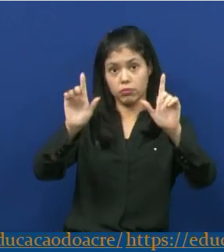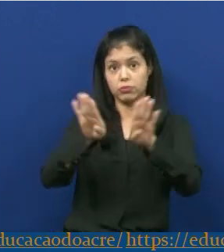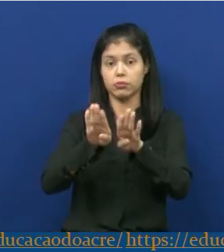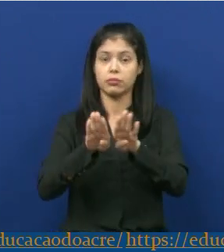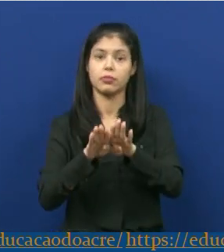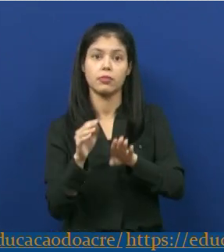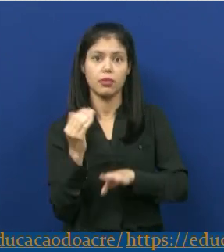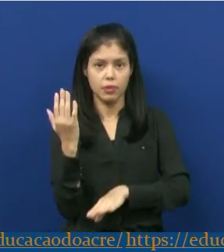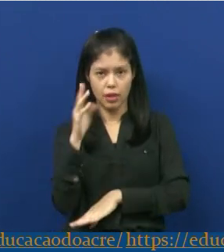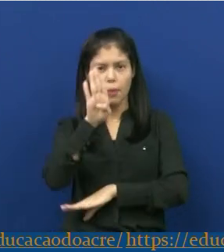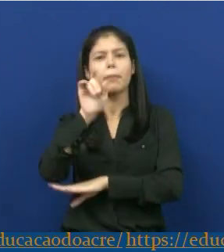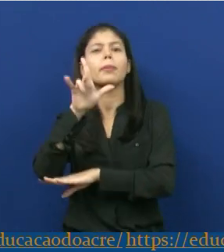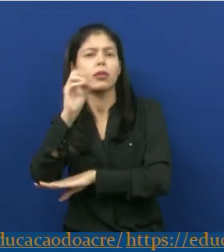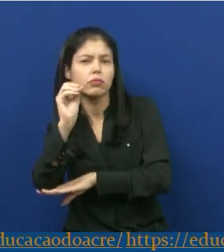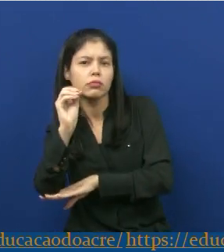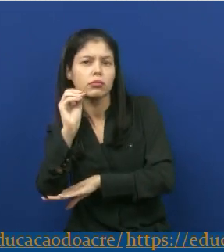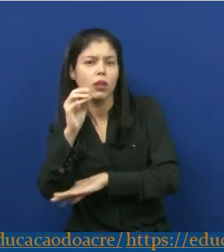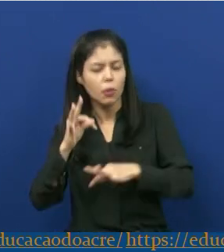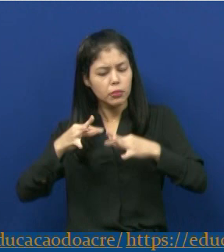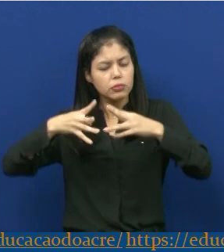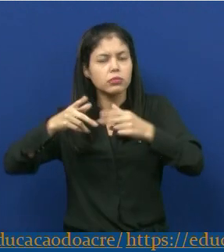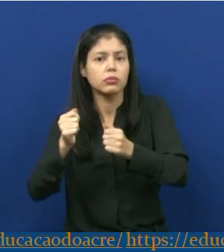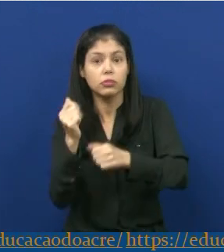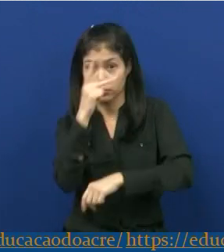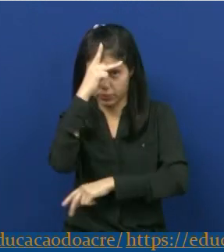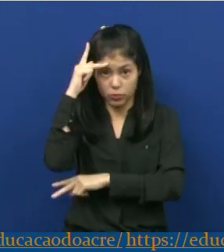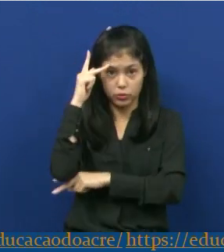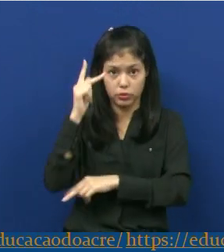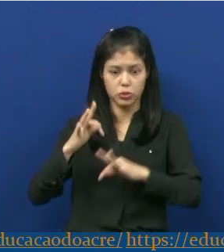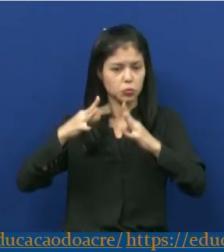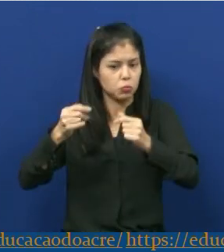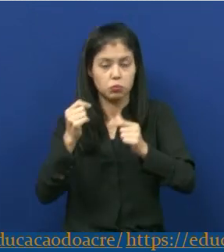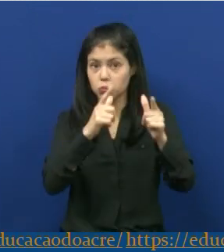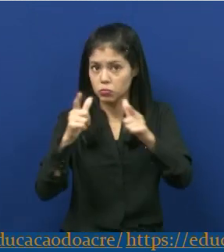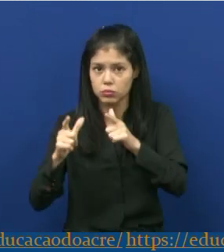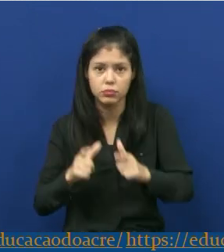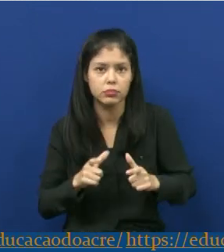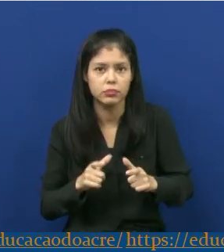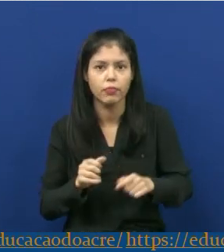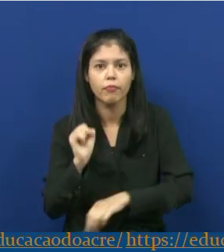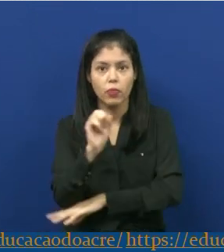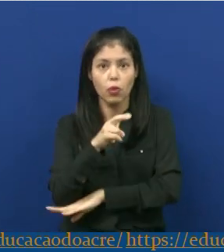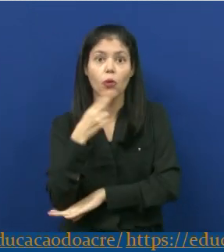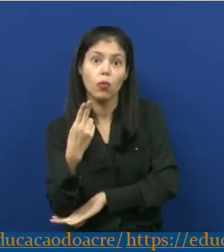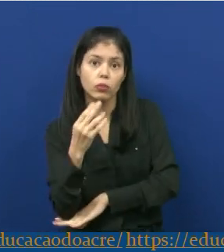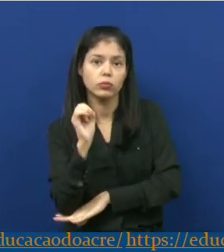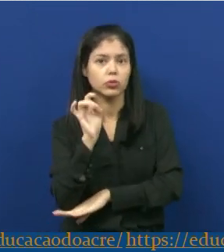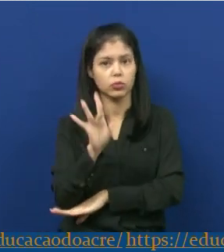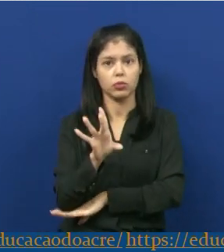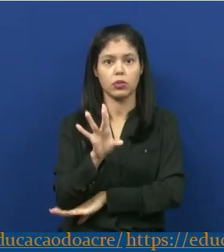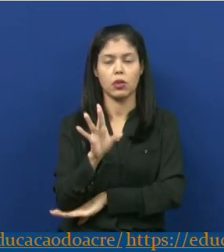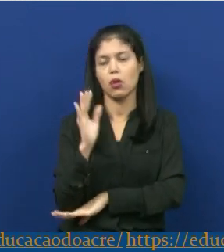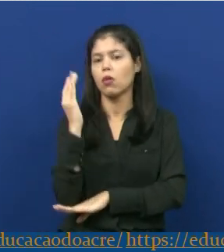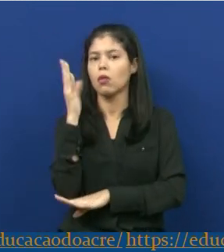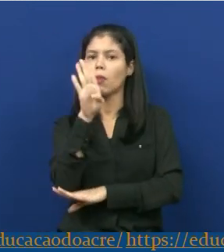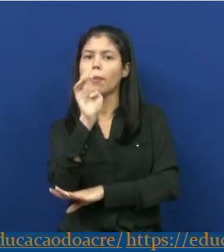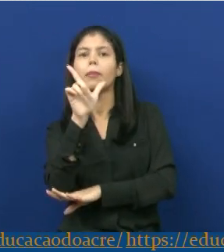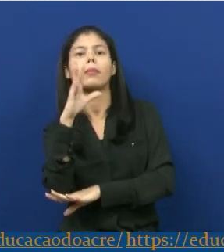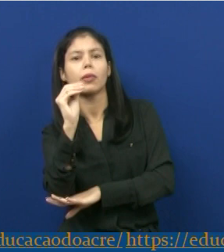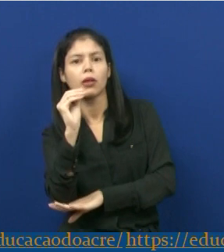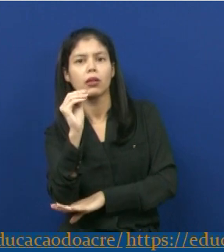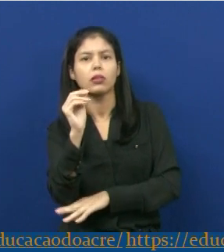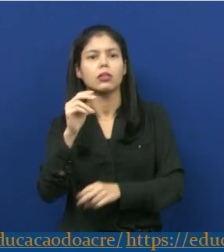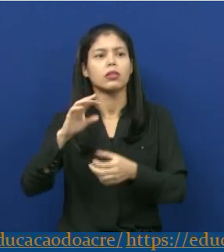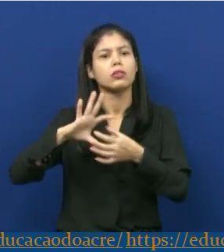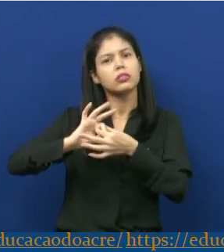é belo para todas as pessoas em todos os tempos? Ou será que o belo, o